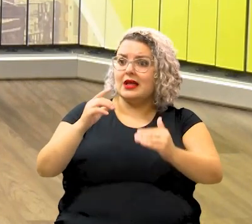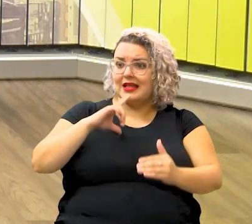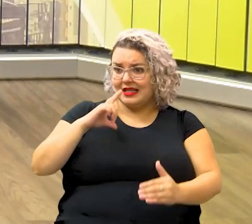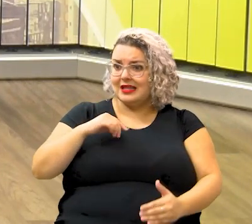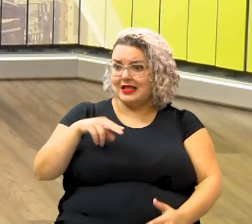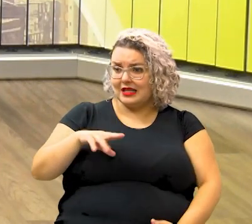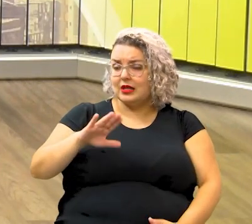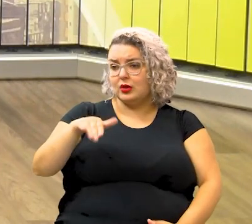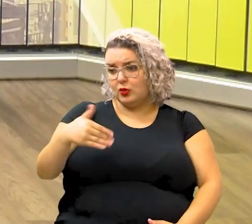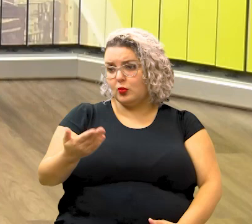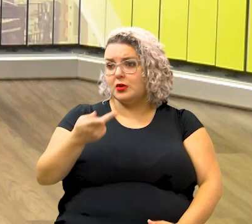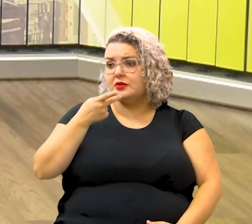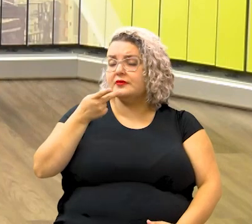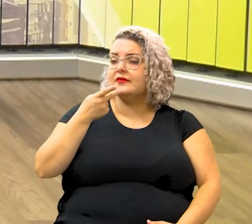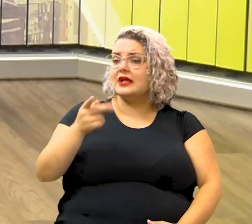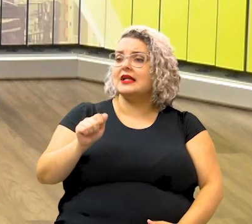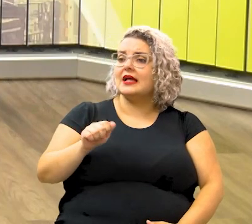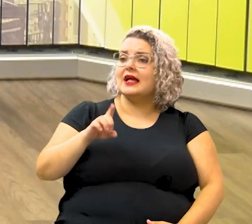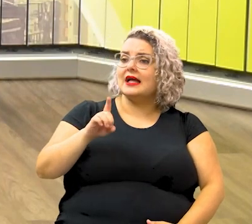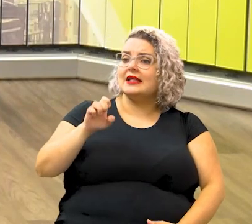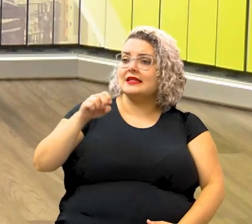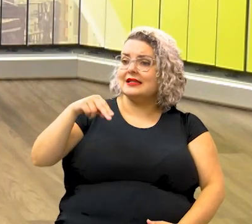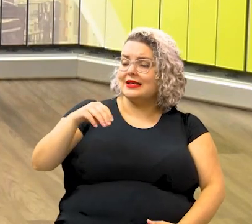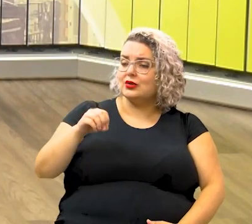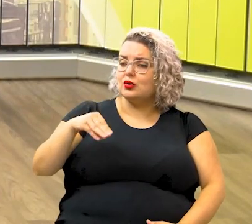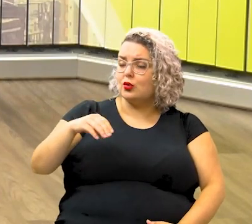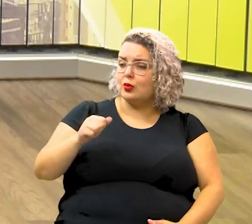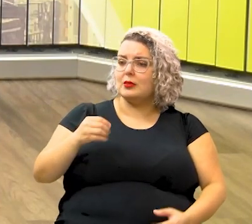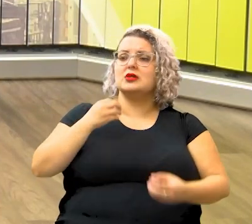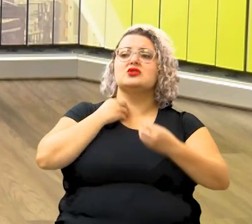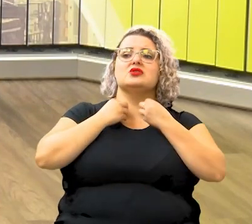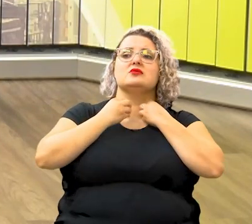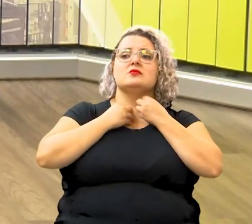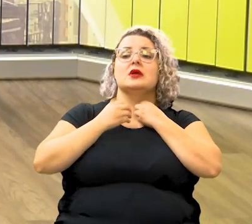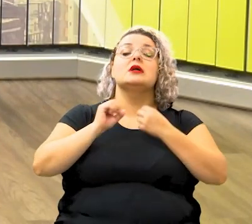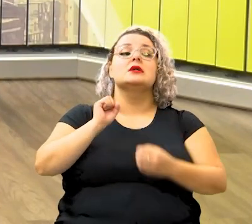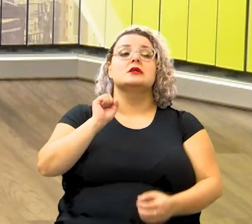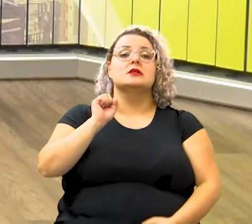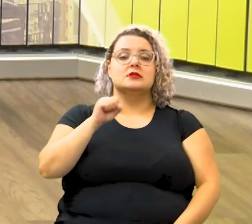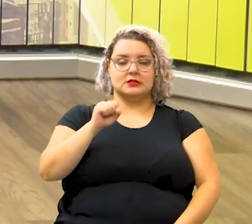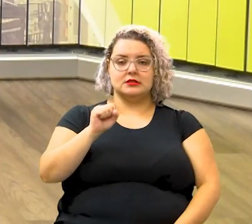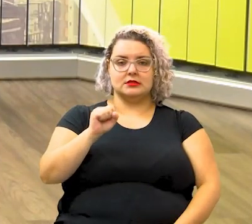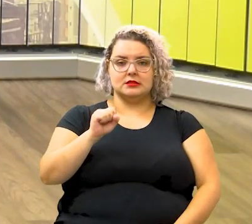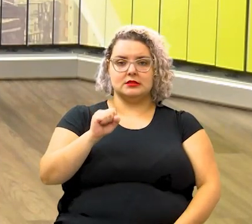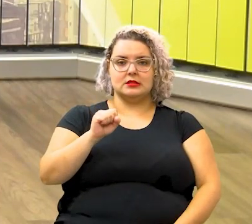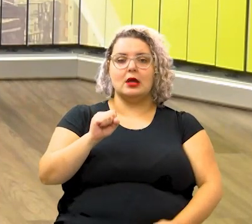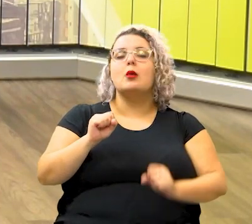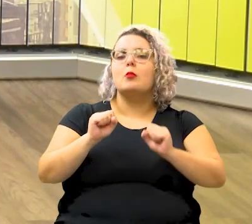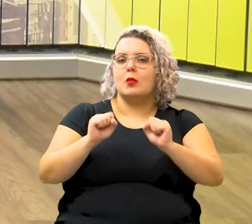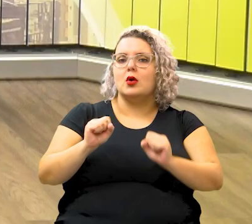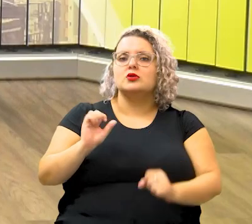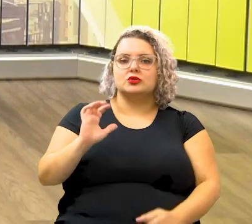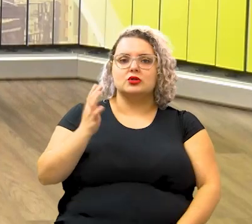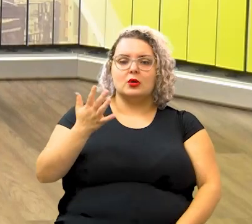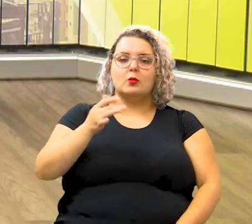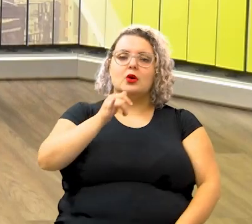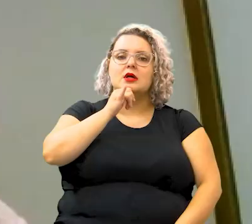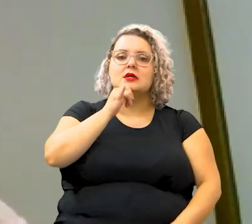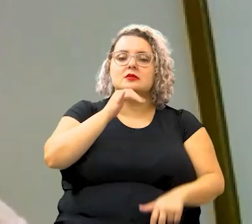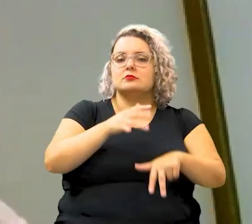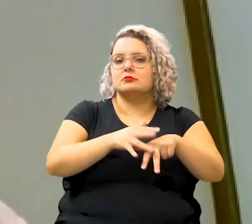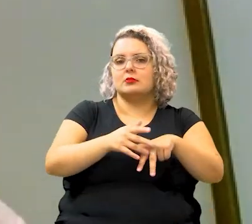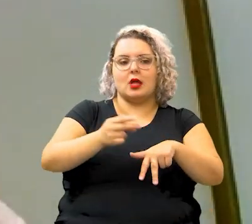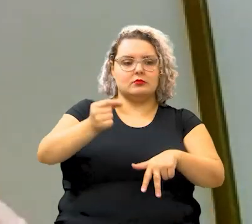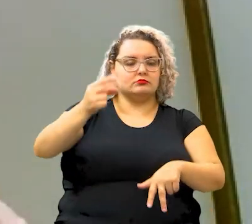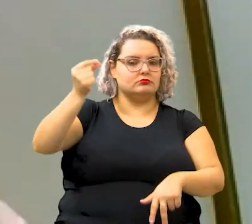avançado? Existe isso quando a gente fala de adenoma de paratireoide? Sim, isso pode acontecer. Pode ser que o paciente